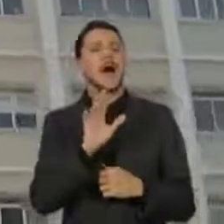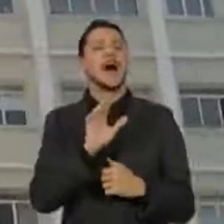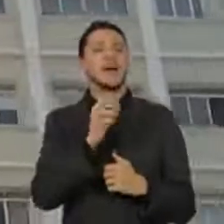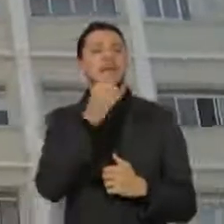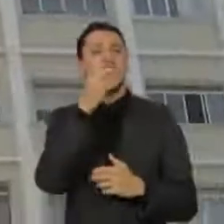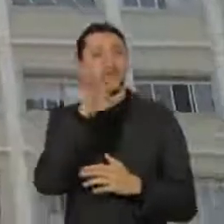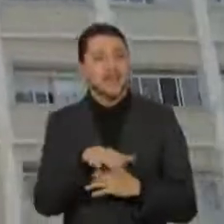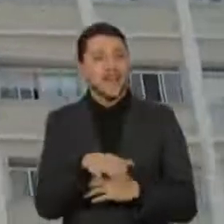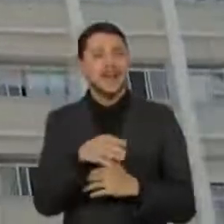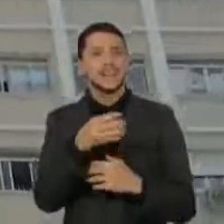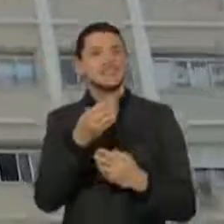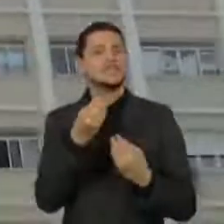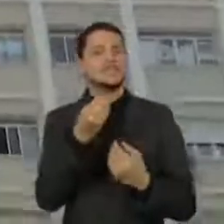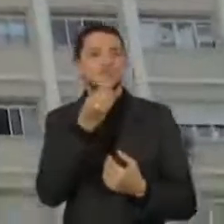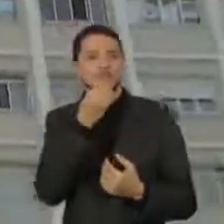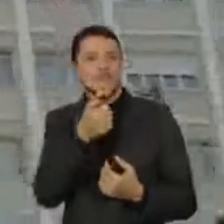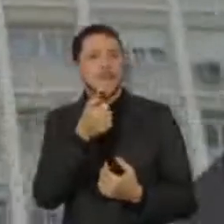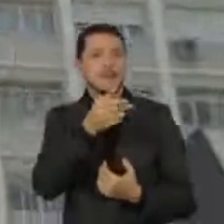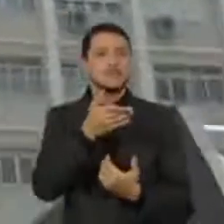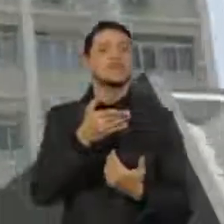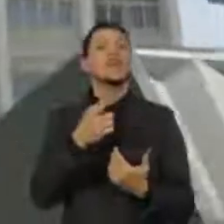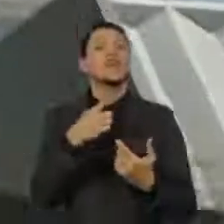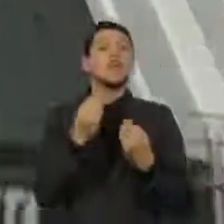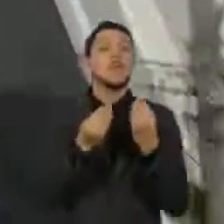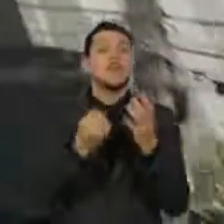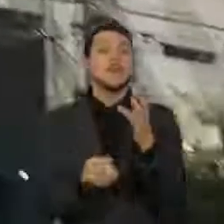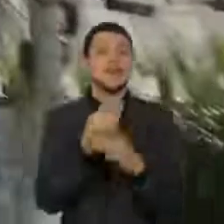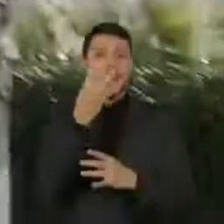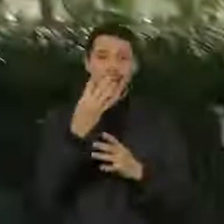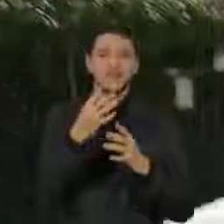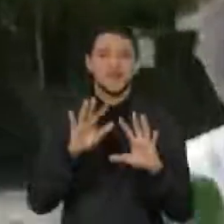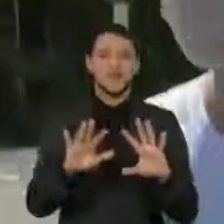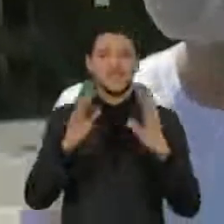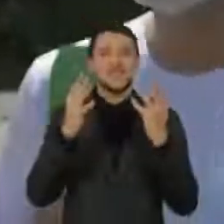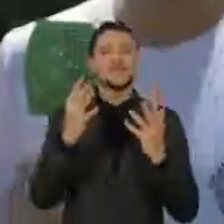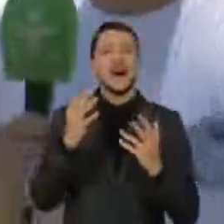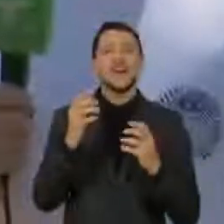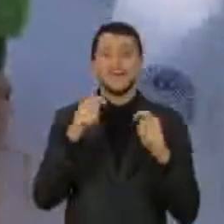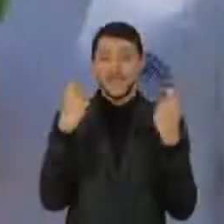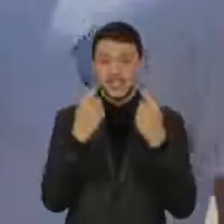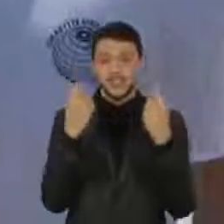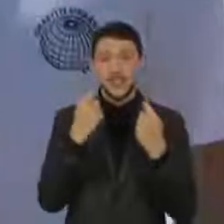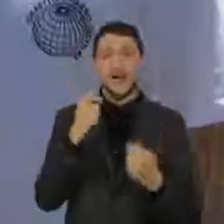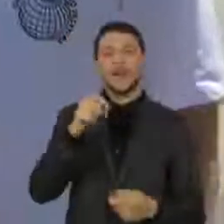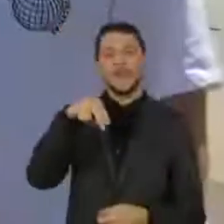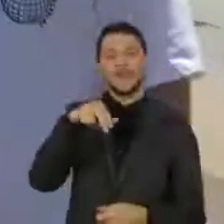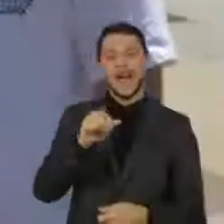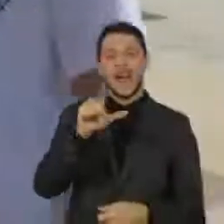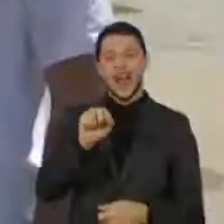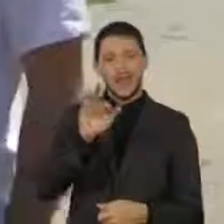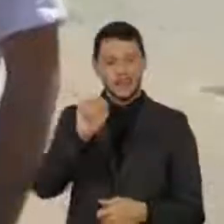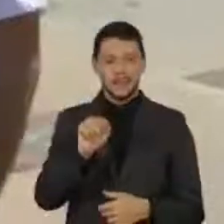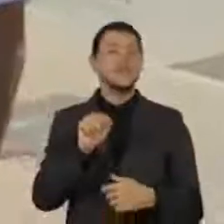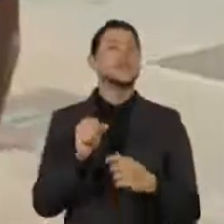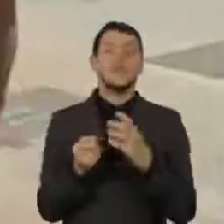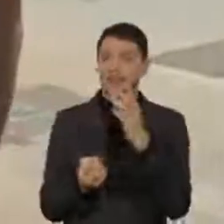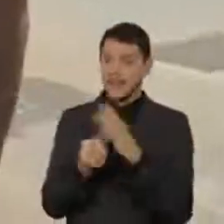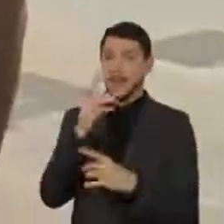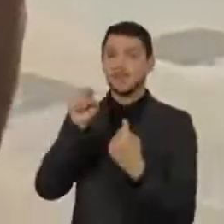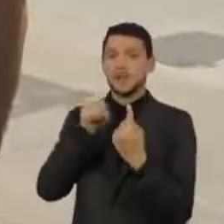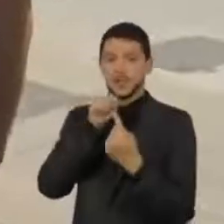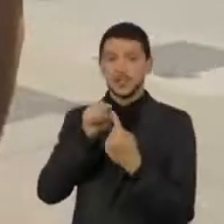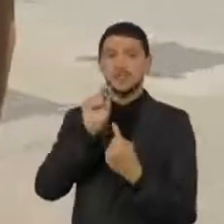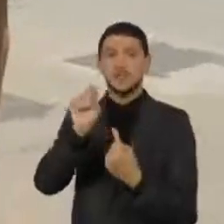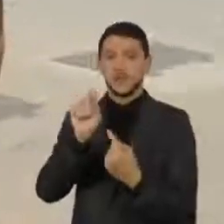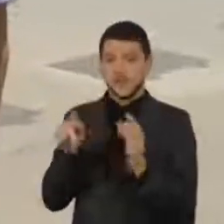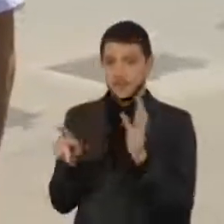esse festival na Lata e qual que é a intenção? Boa tarde a todos. O festival foi criado com o objetivo de derrubar as paredes mesmo